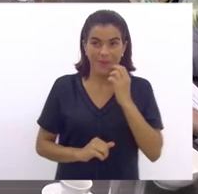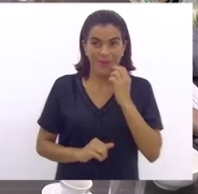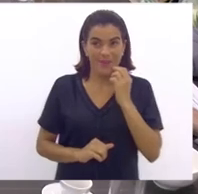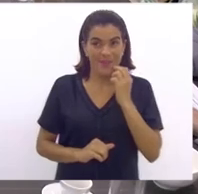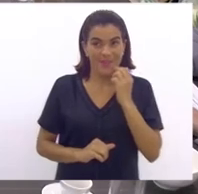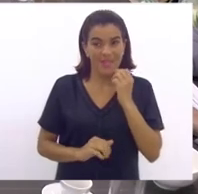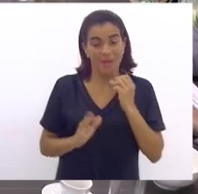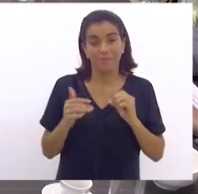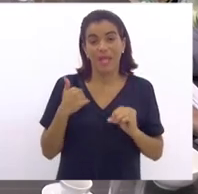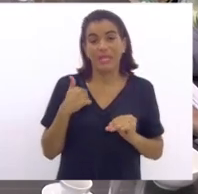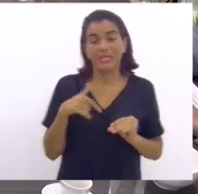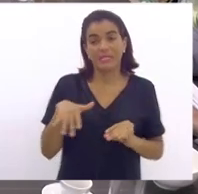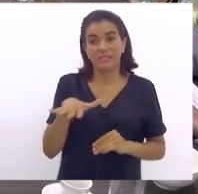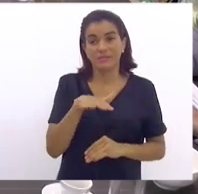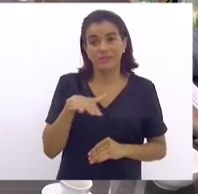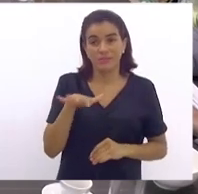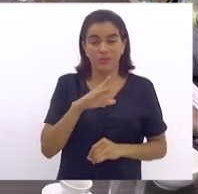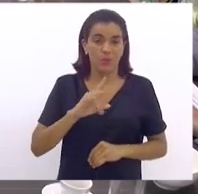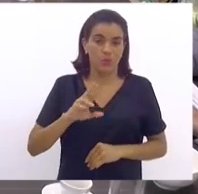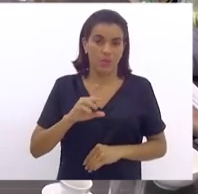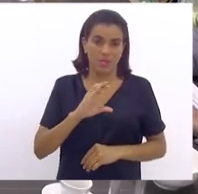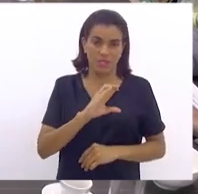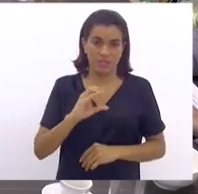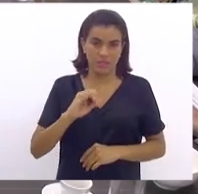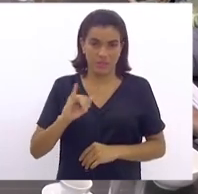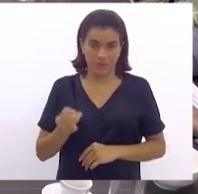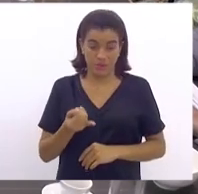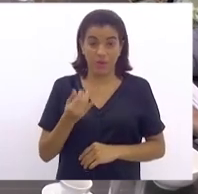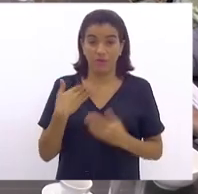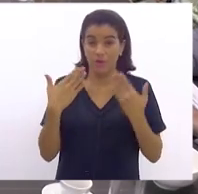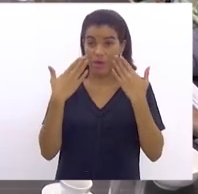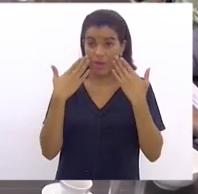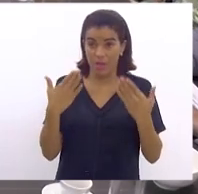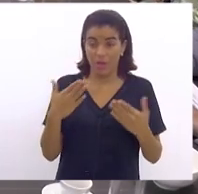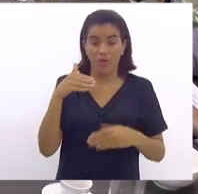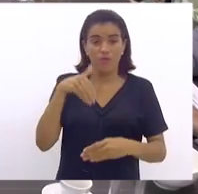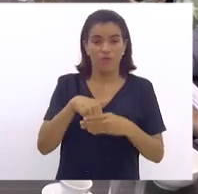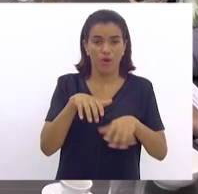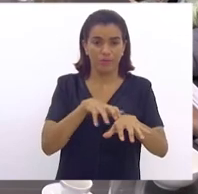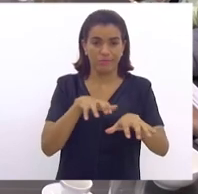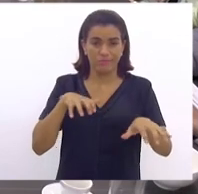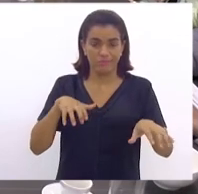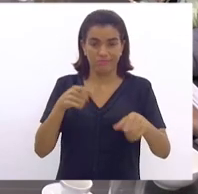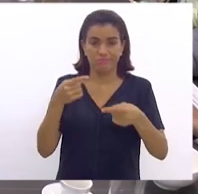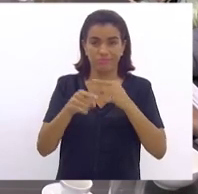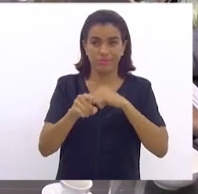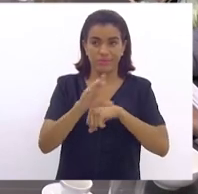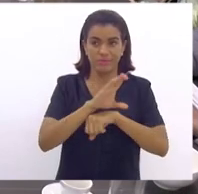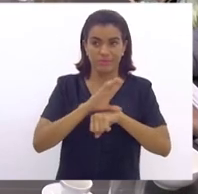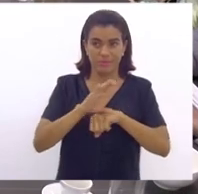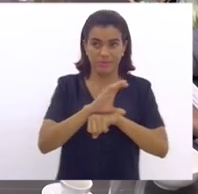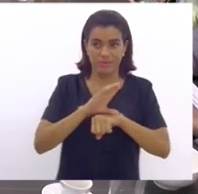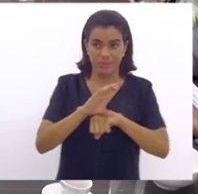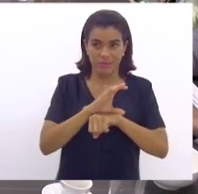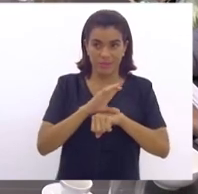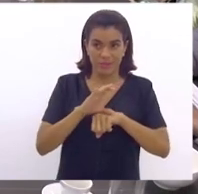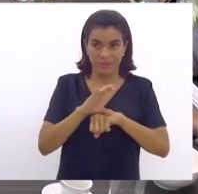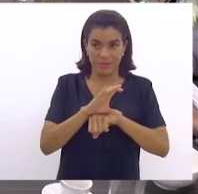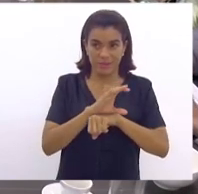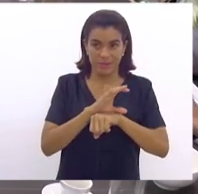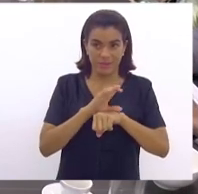aí a questão não é na CCJ. Eu vou apresentar um voto divergente pela inconstitucionalidade, pela